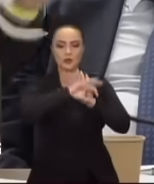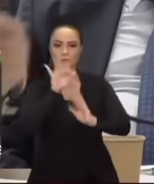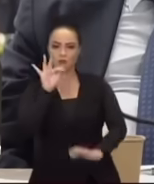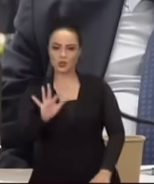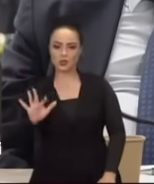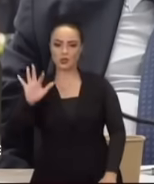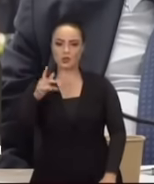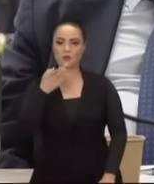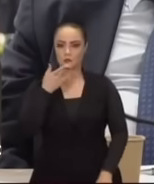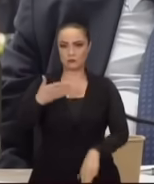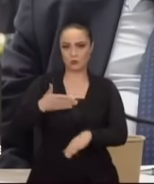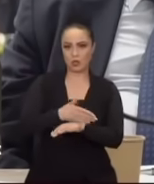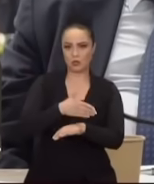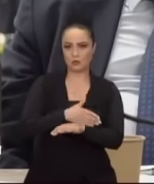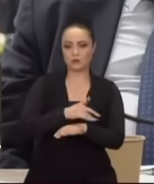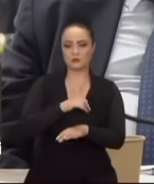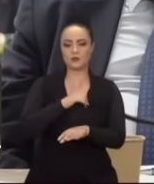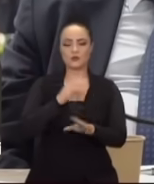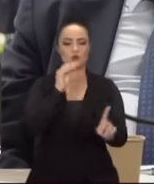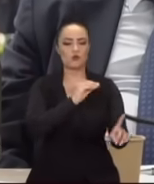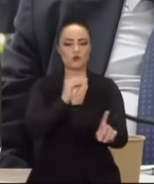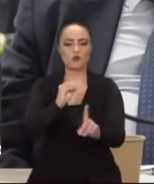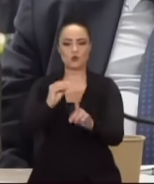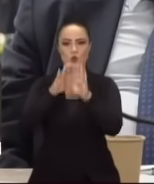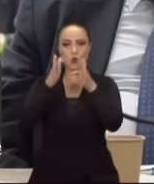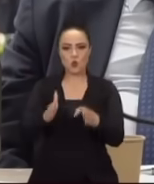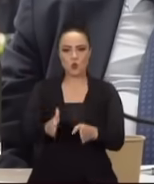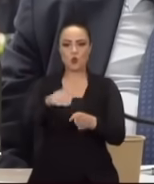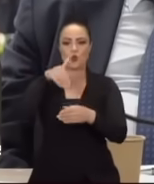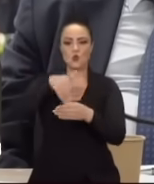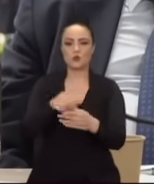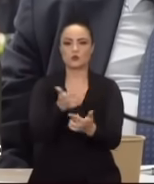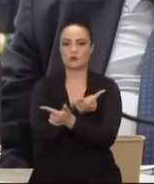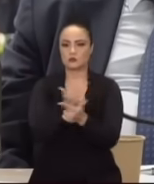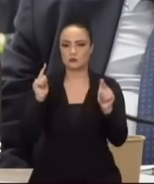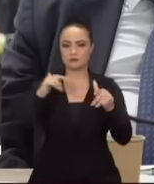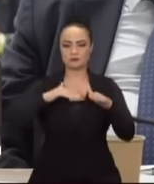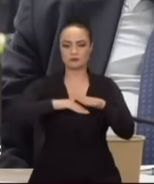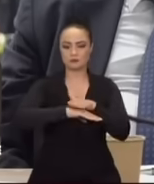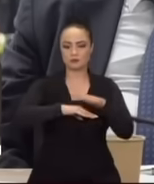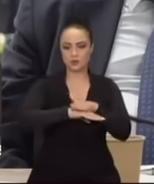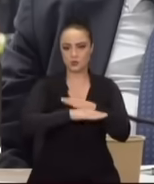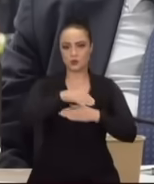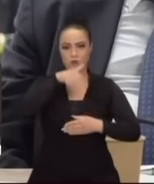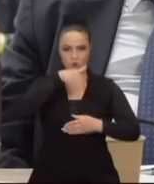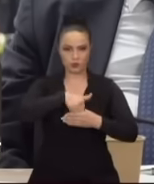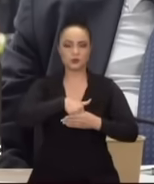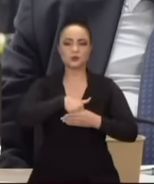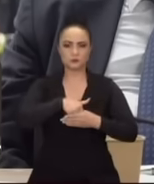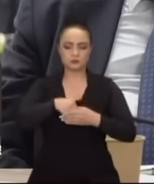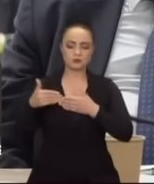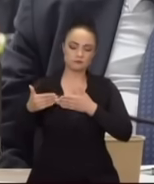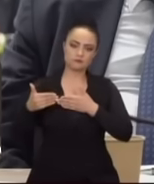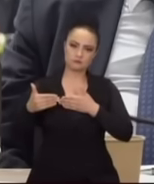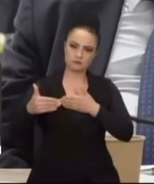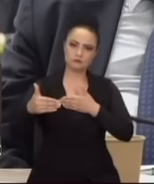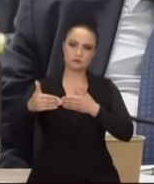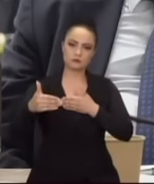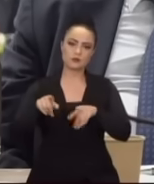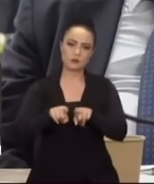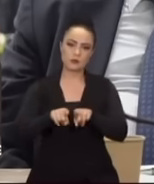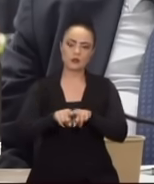Diz logo na entrada aqui. As fragilidades das urnas eletrônicas sem o voto impresso. E mais na frente,